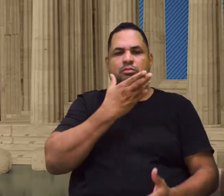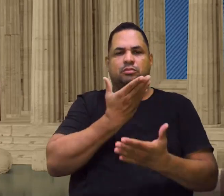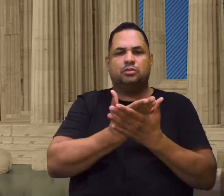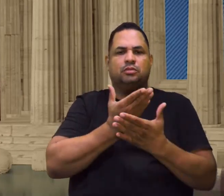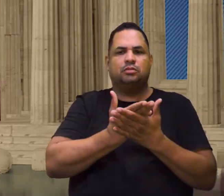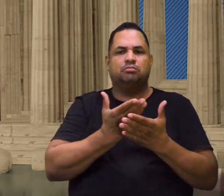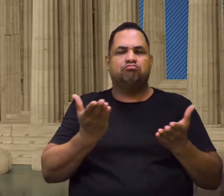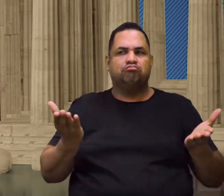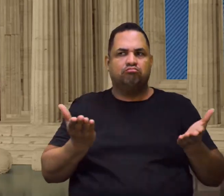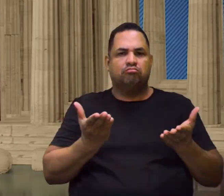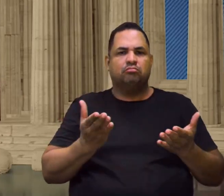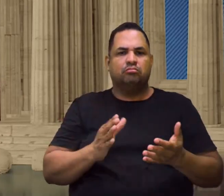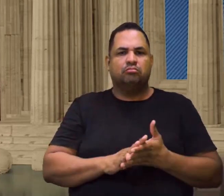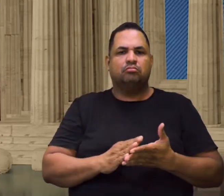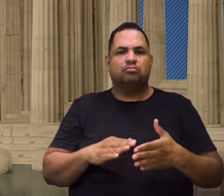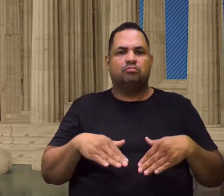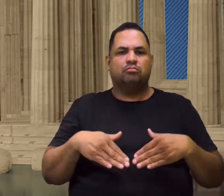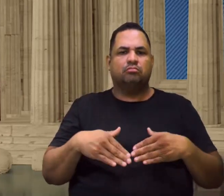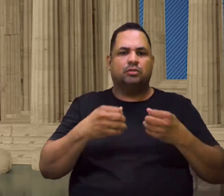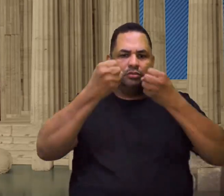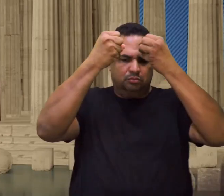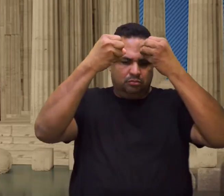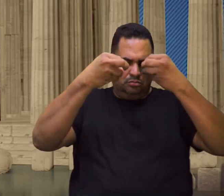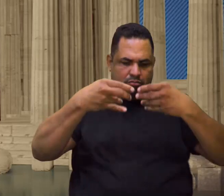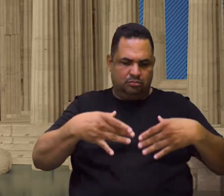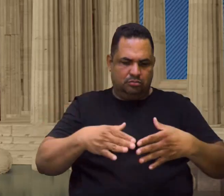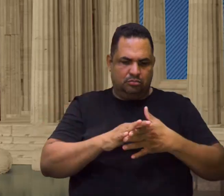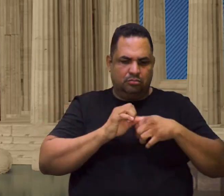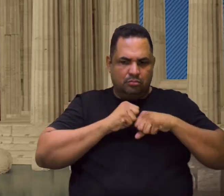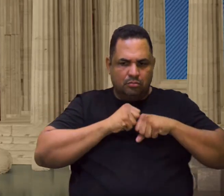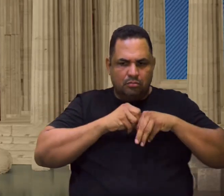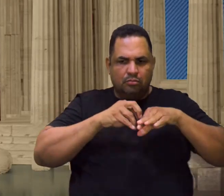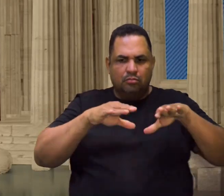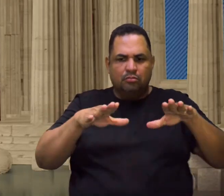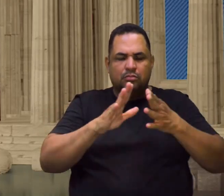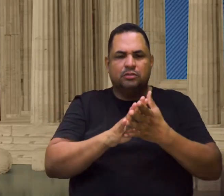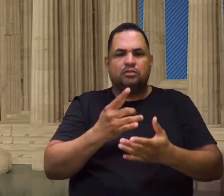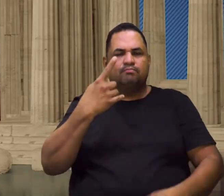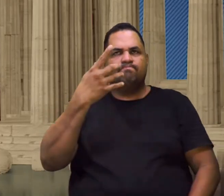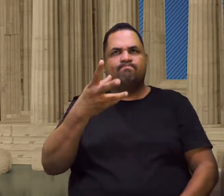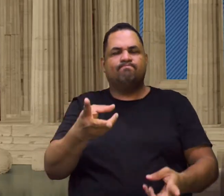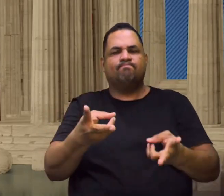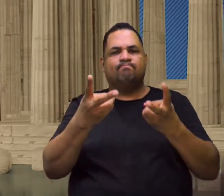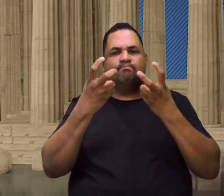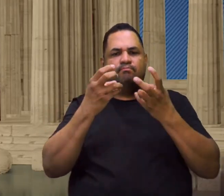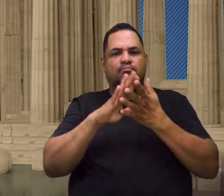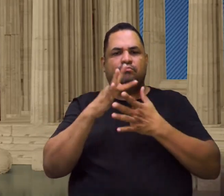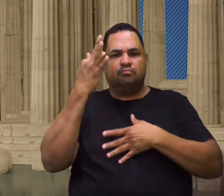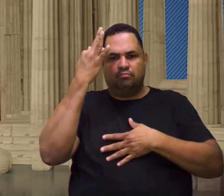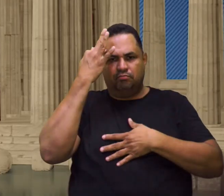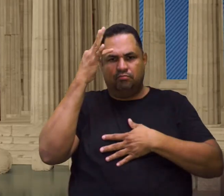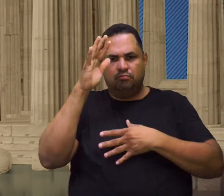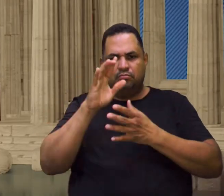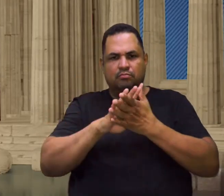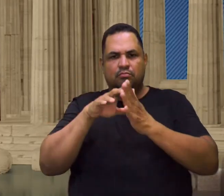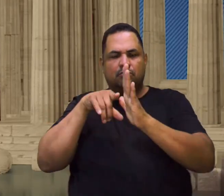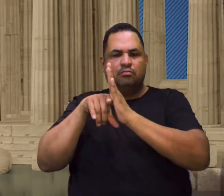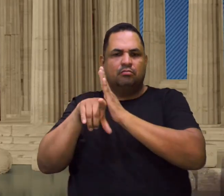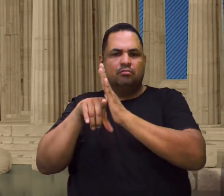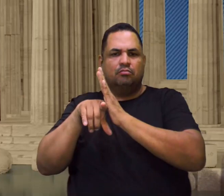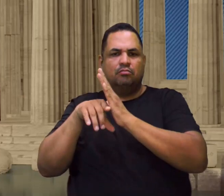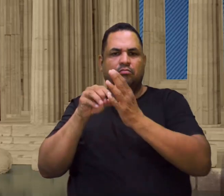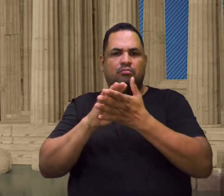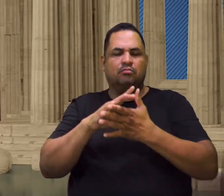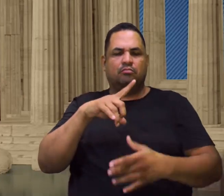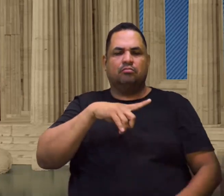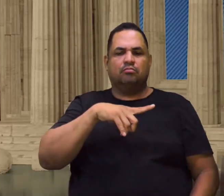isso. Procura colocar para abranger, vocês perceberem que a filosofia ela analisa.